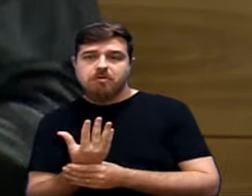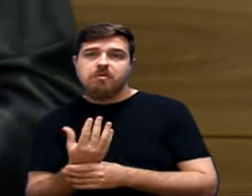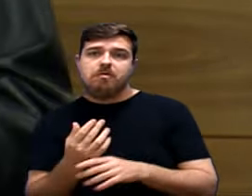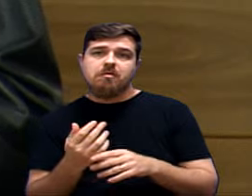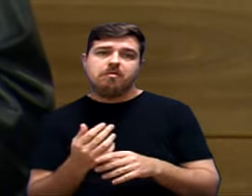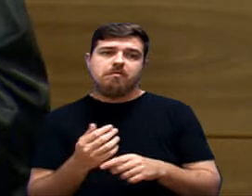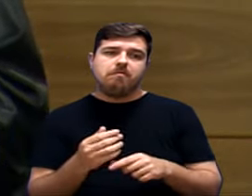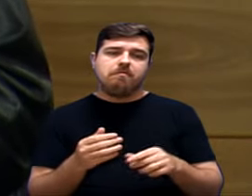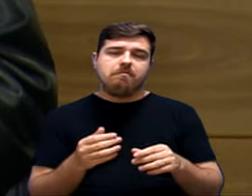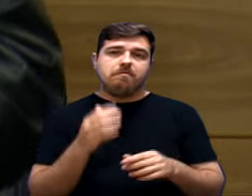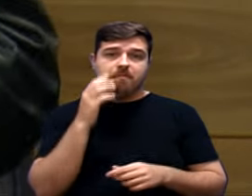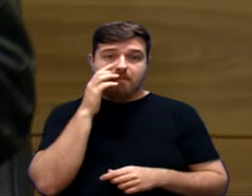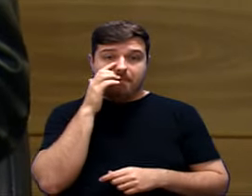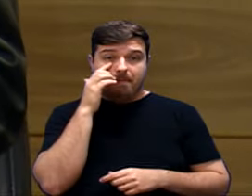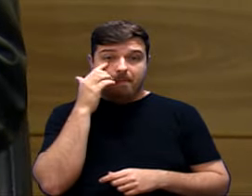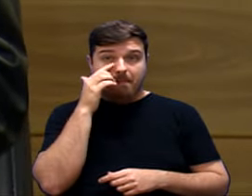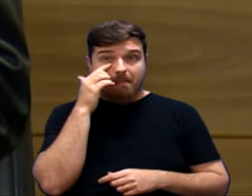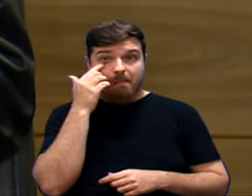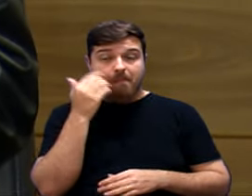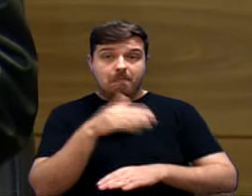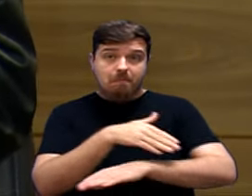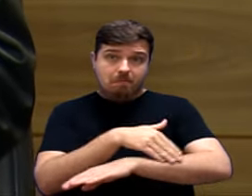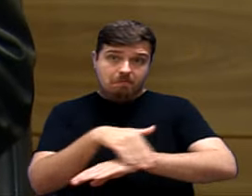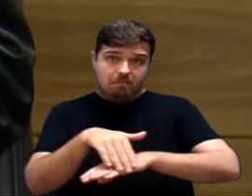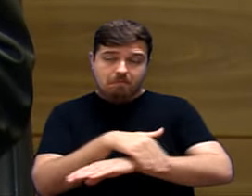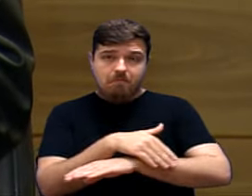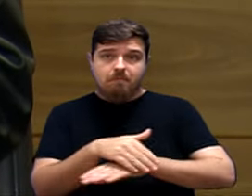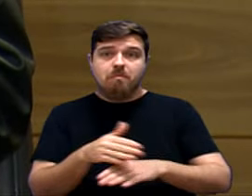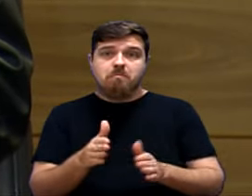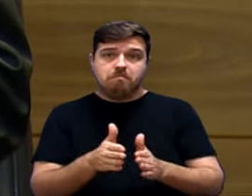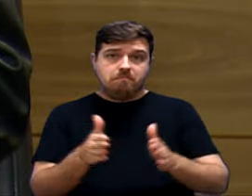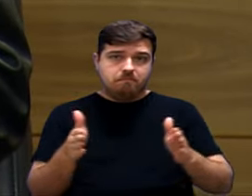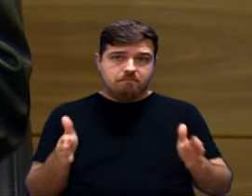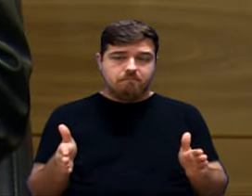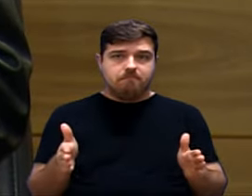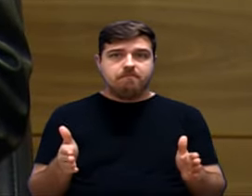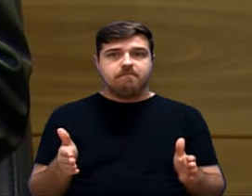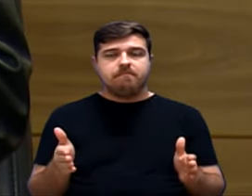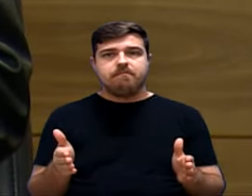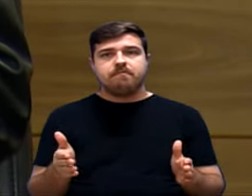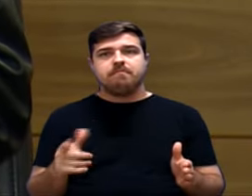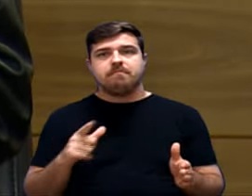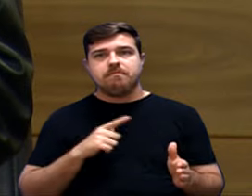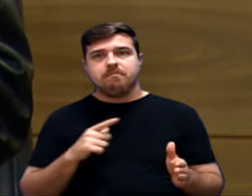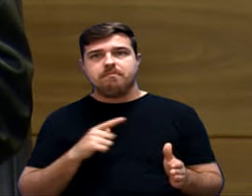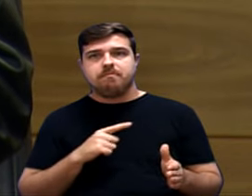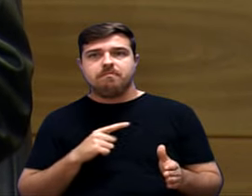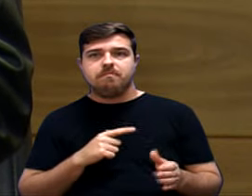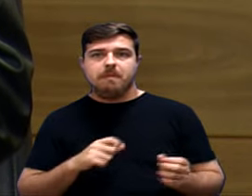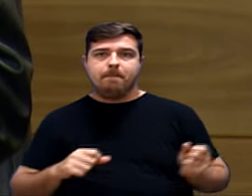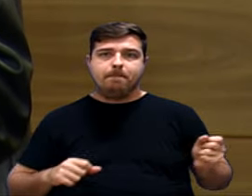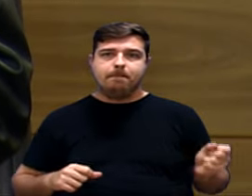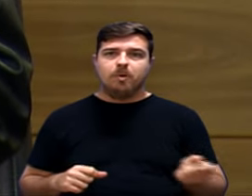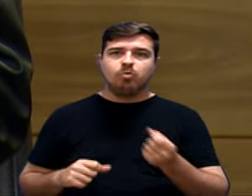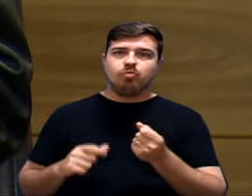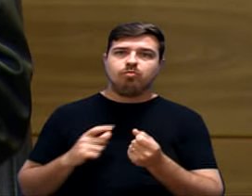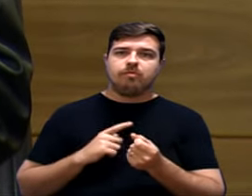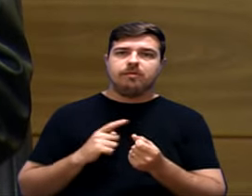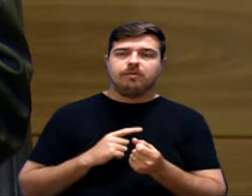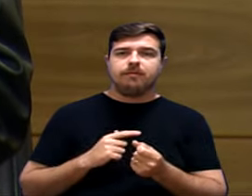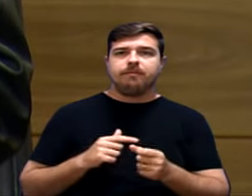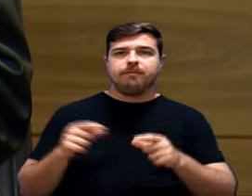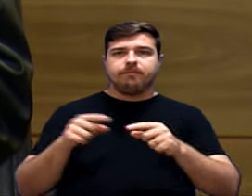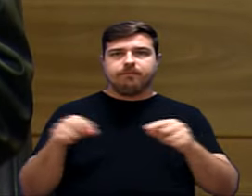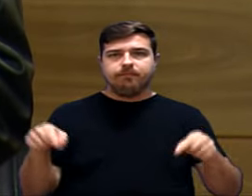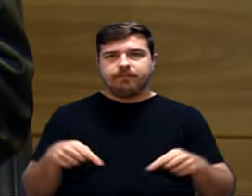na na na na Smash né que é que é as que é as que é a de de tênis ali na nas quadr de tênis portanto